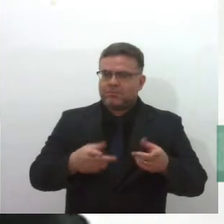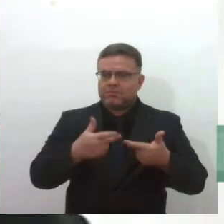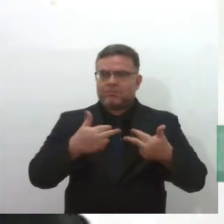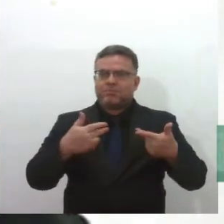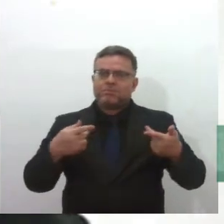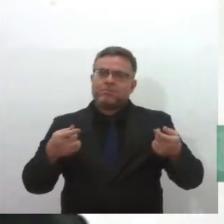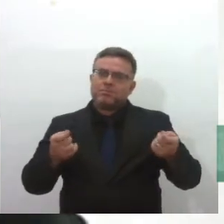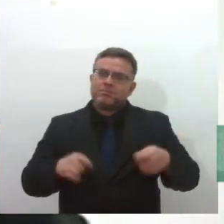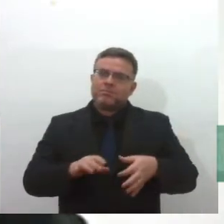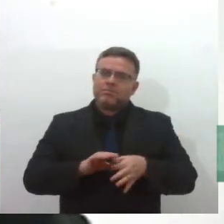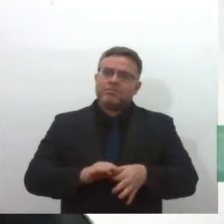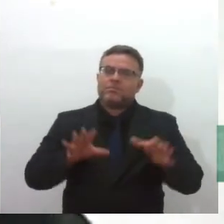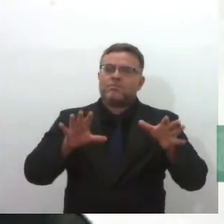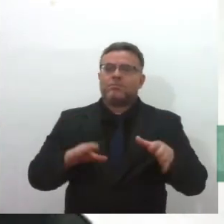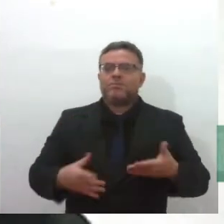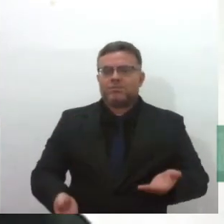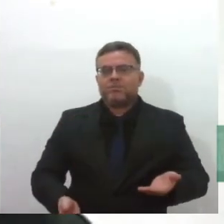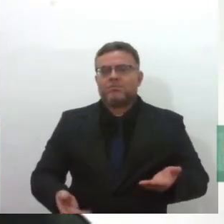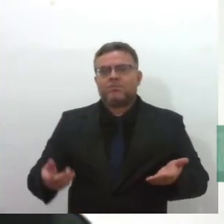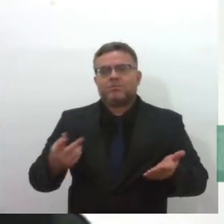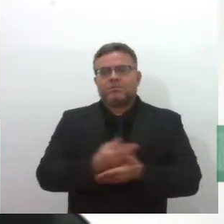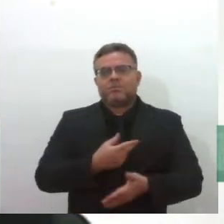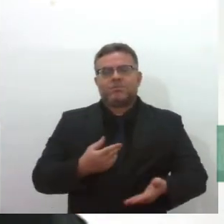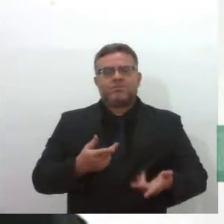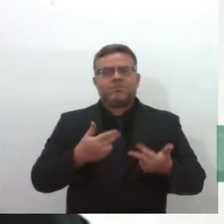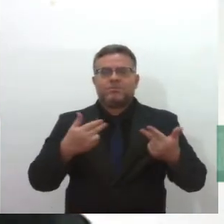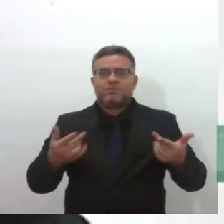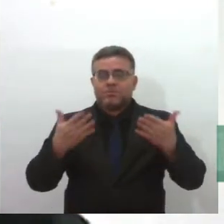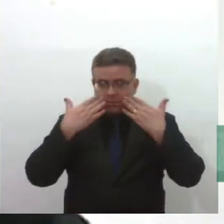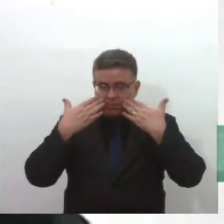da liberdade sexual de crianças e adolescentes que estão expostas